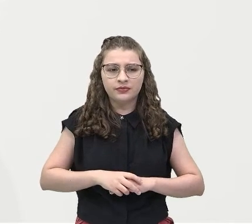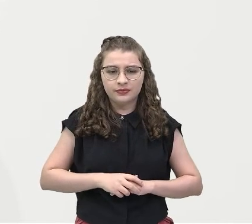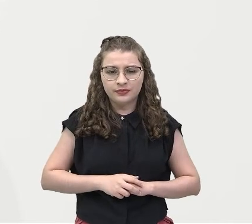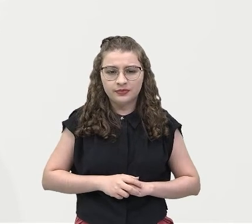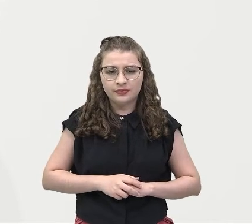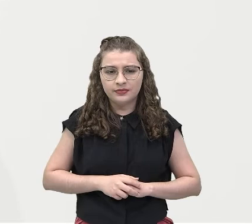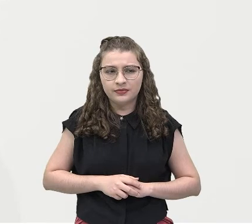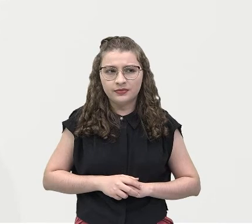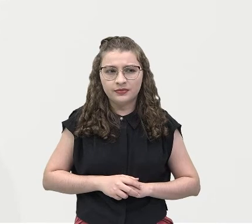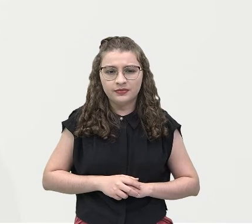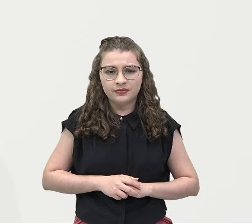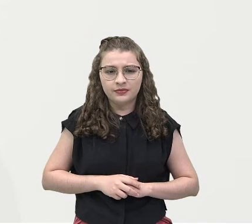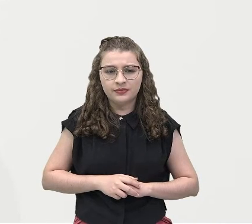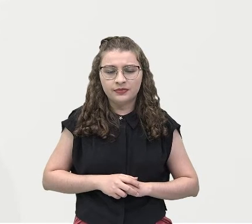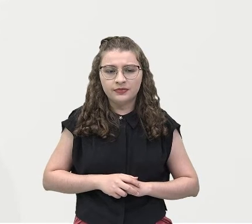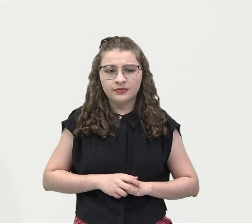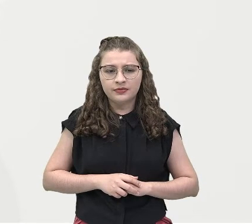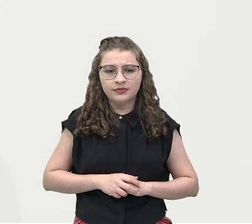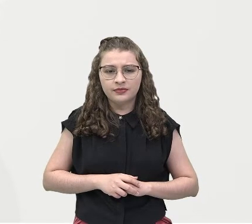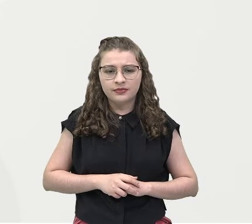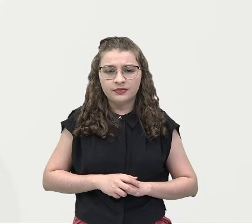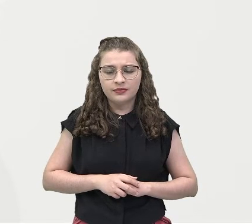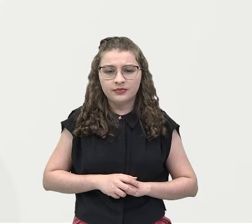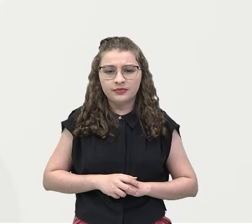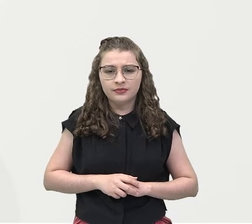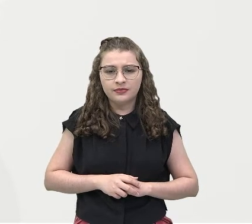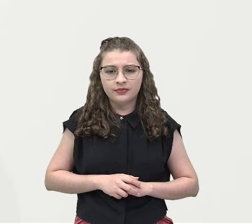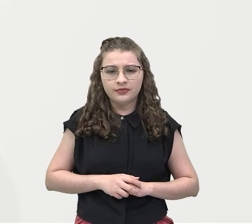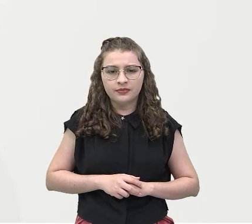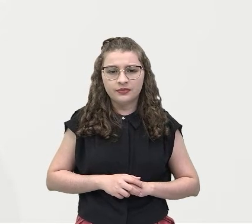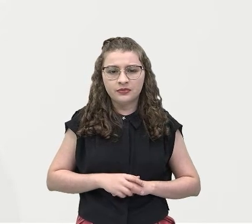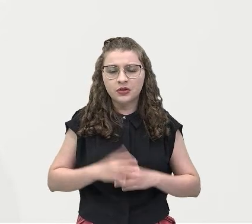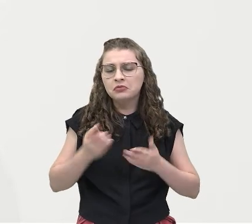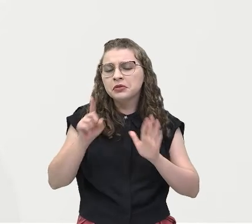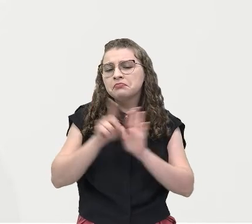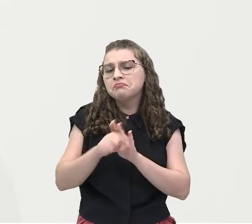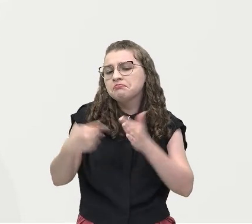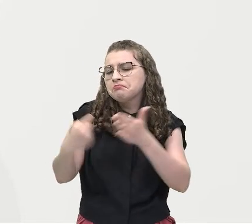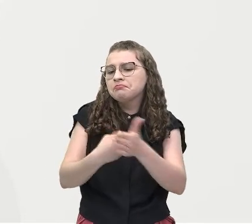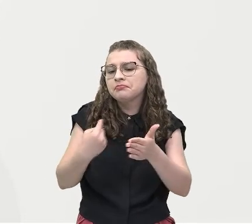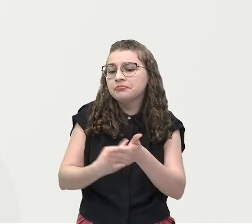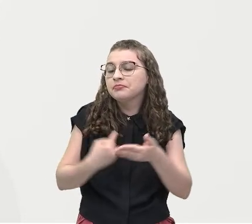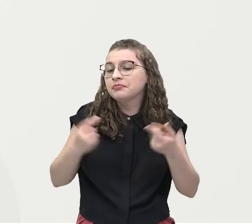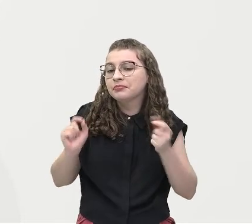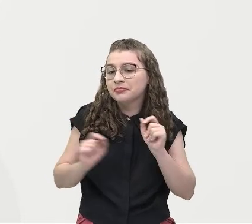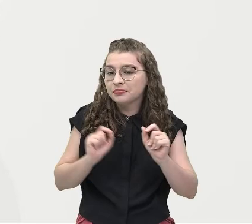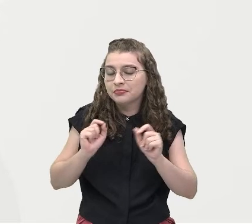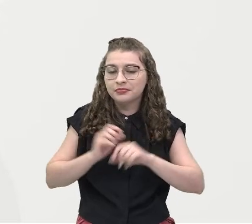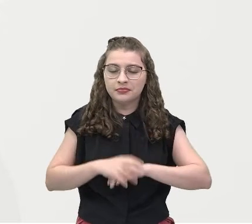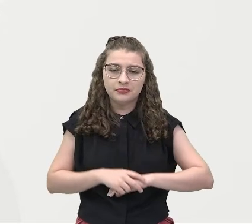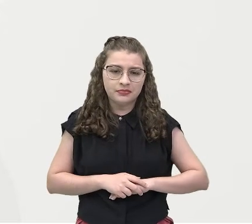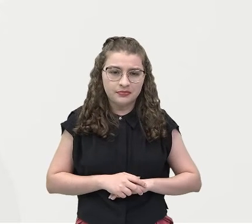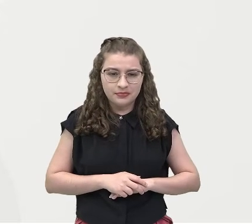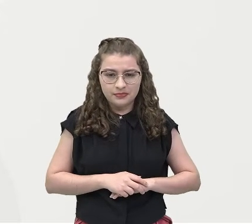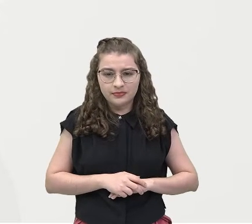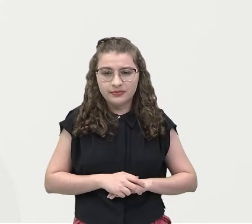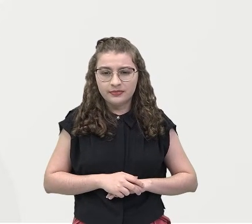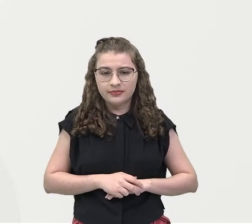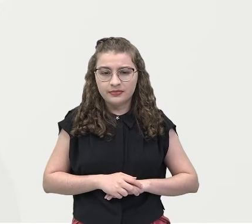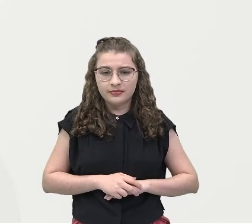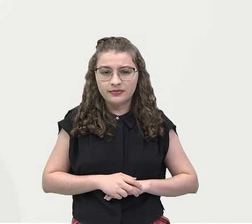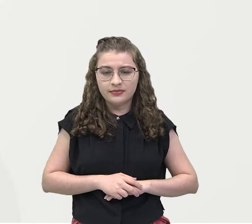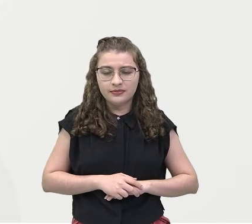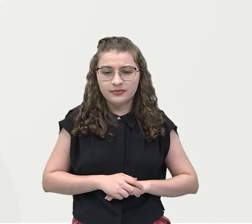Or do you have any questions for us? Ou você tem algumas perguntas para nós? Feel free to share them with us.